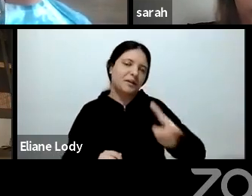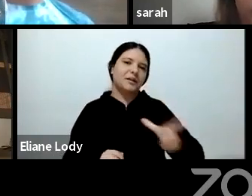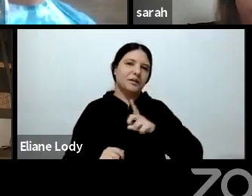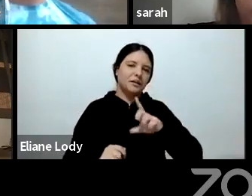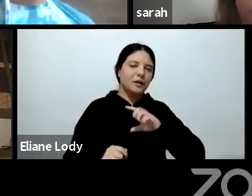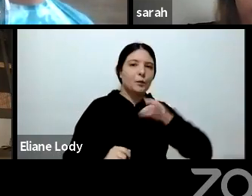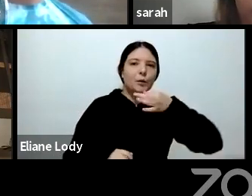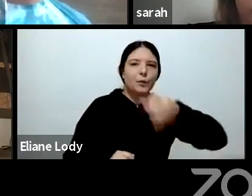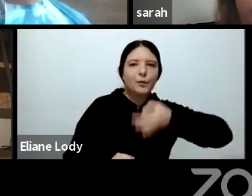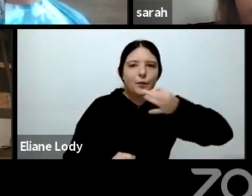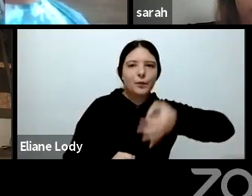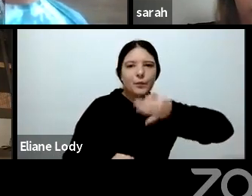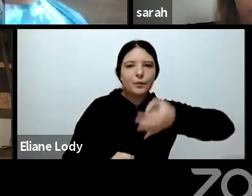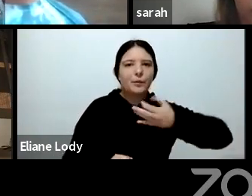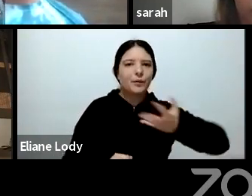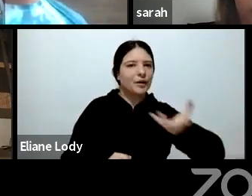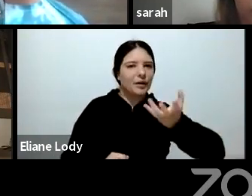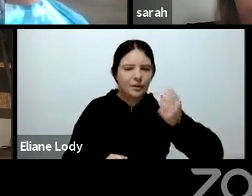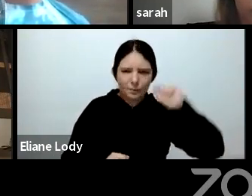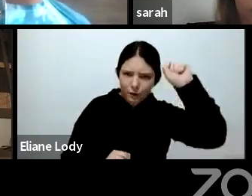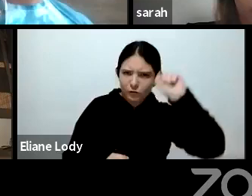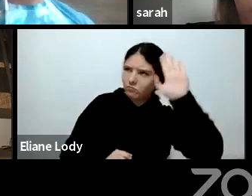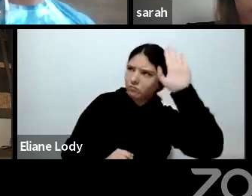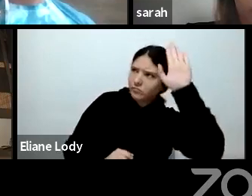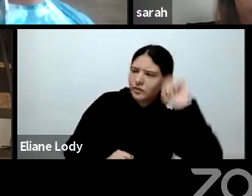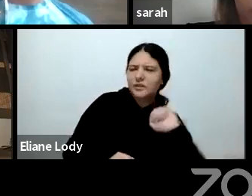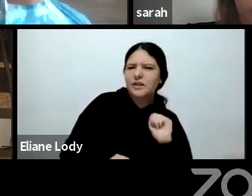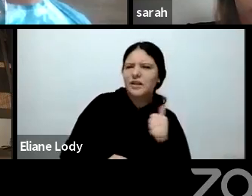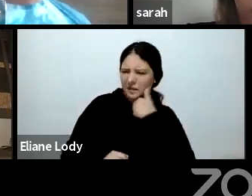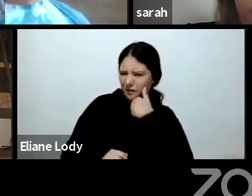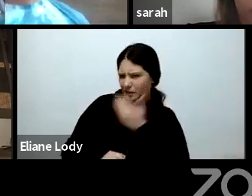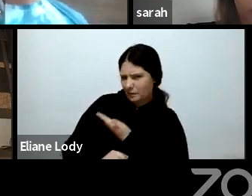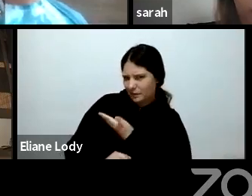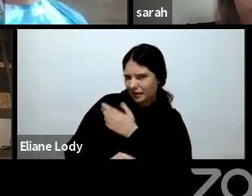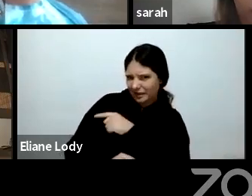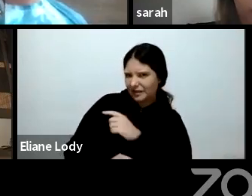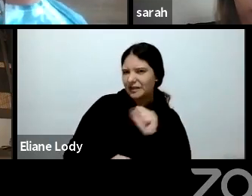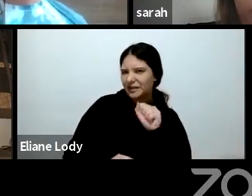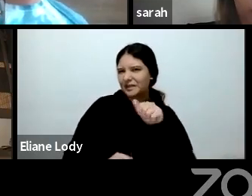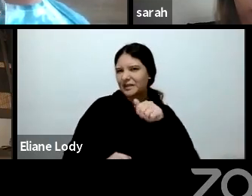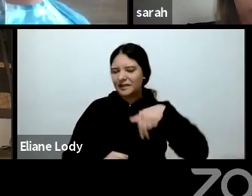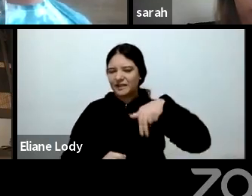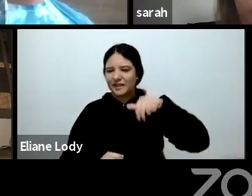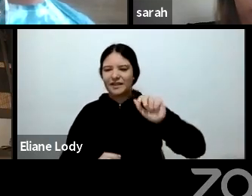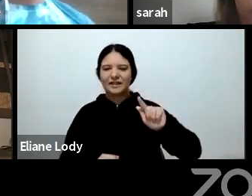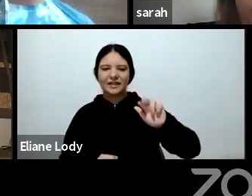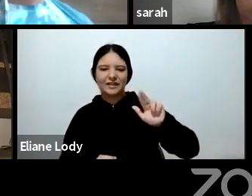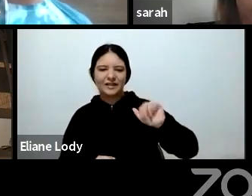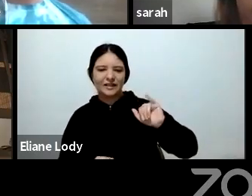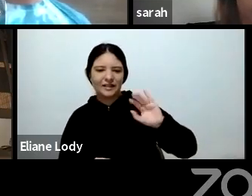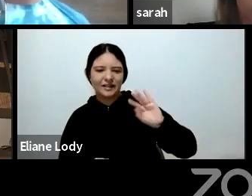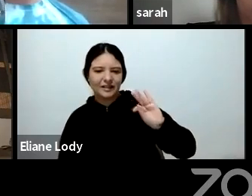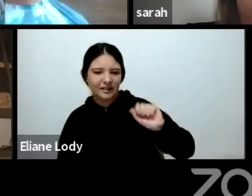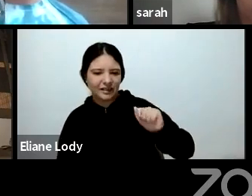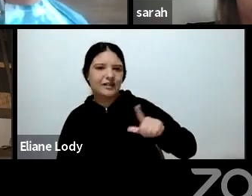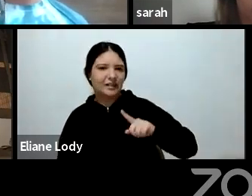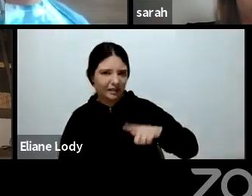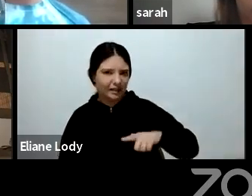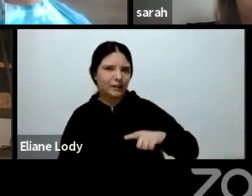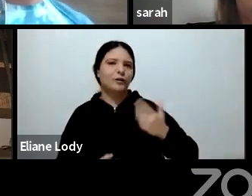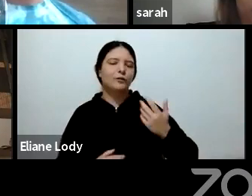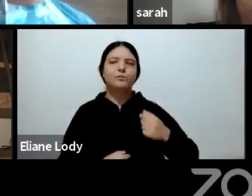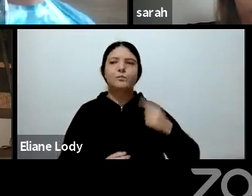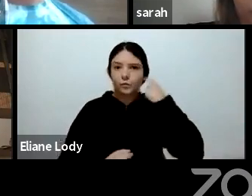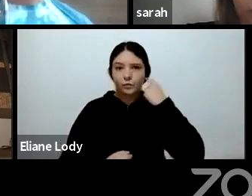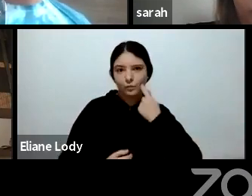comentarista, né? E aí eu falei com a minha colega, a Sanguita, porque a Sanguita tem uma formação no campo, né, de estudos da surdez, que eu